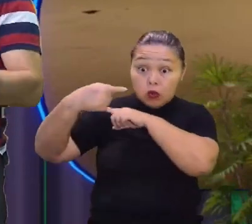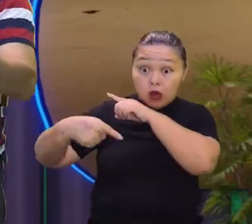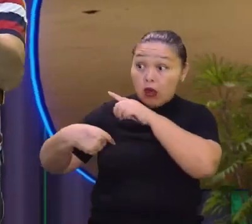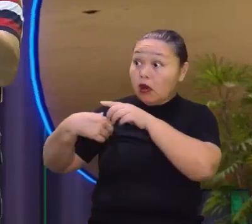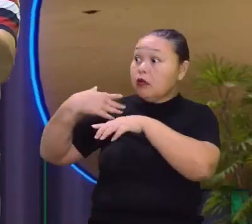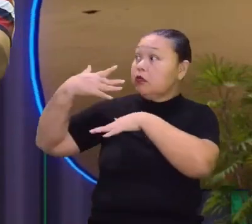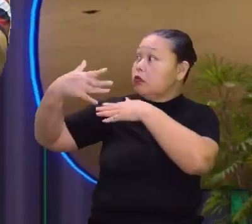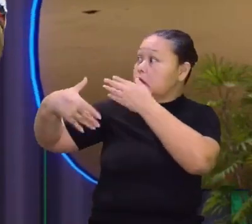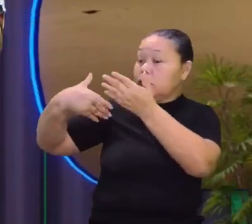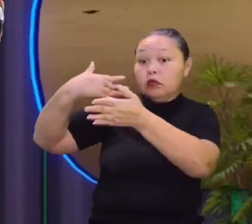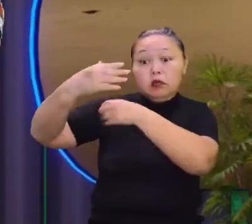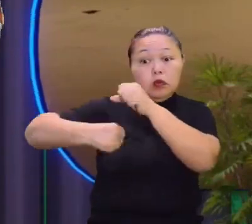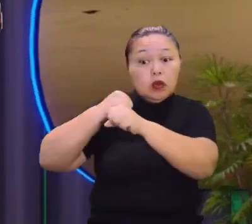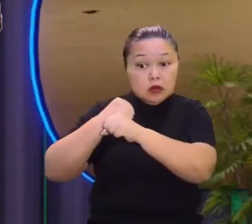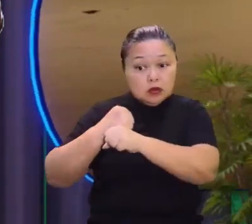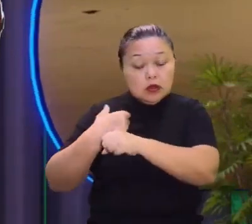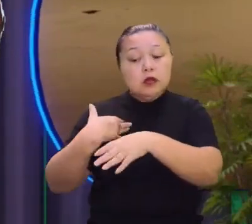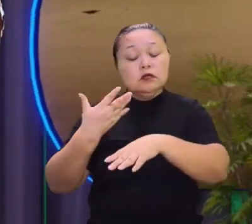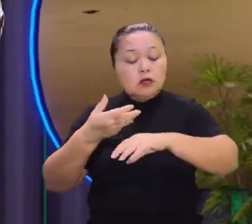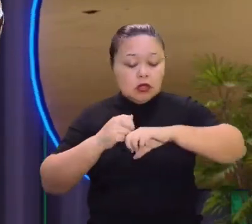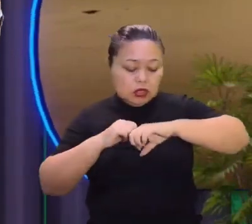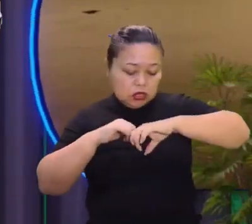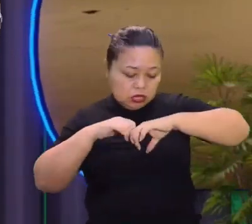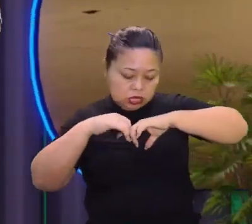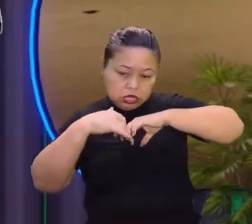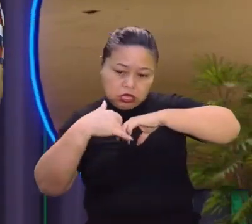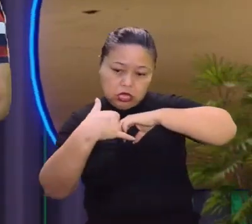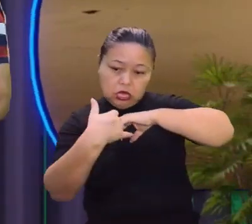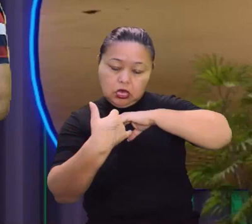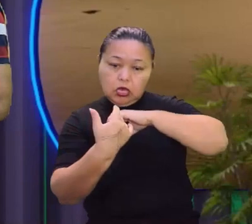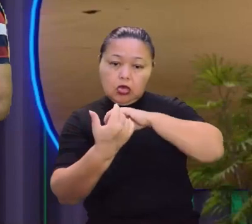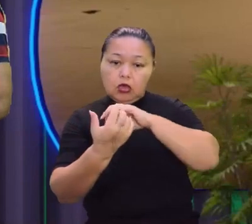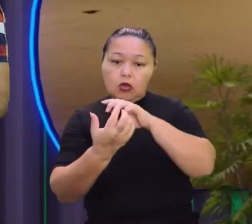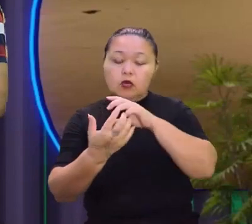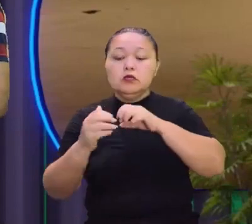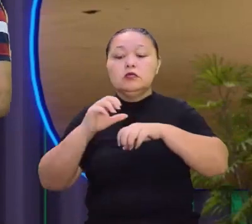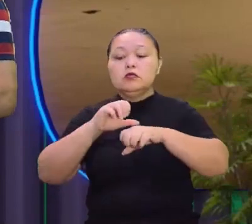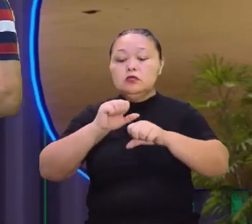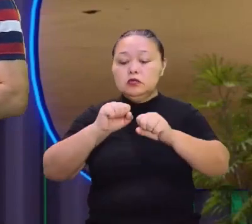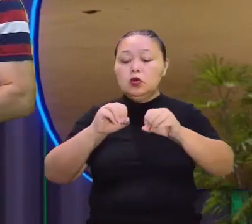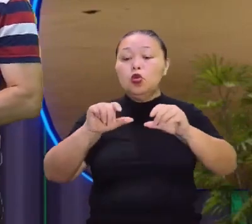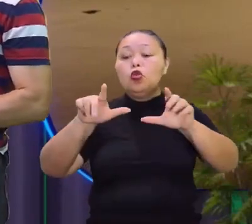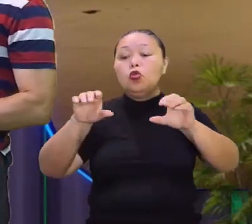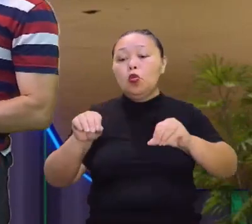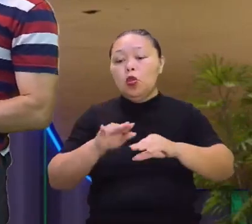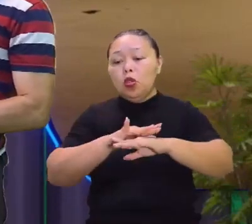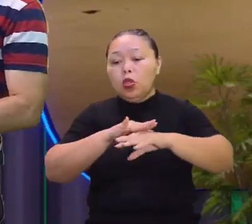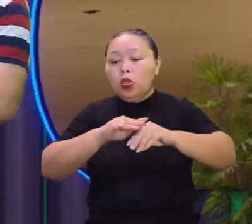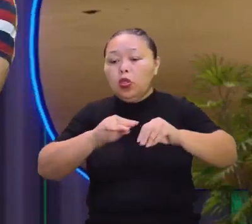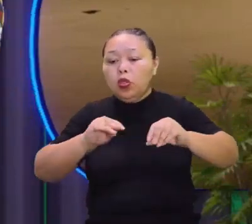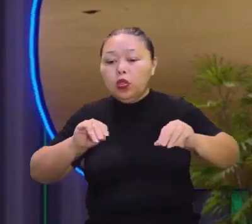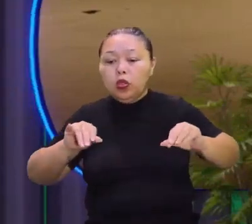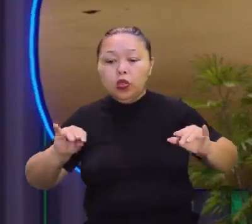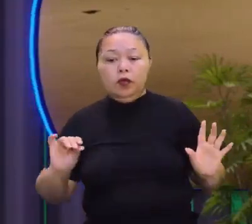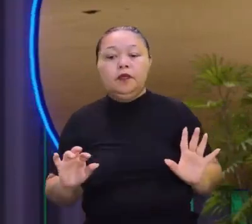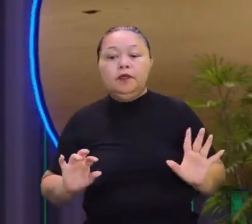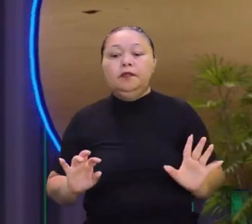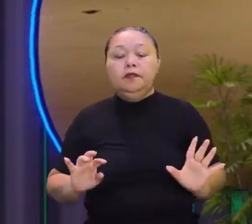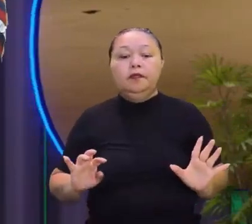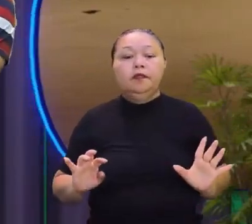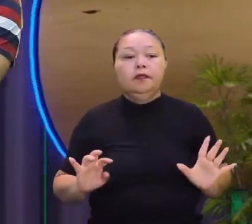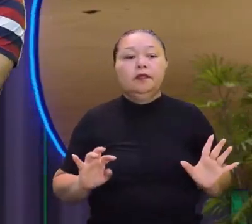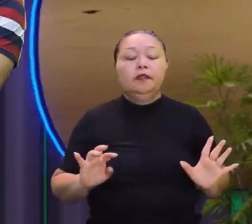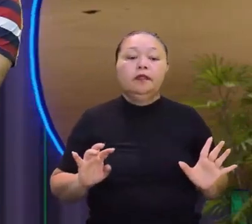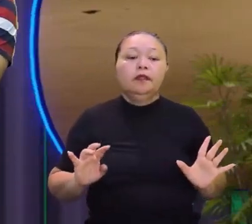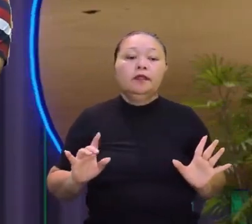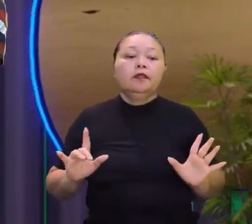anos, vai resultar em algo que a gente chama solo. Exatamente. É isso? também a